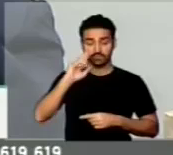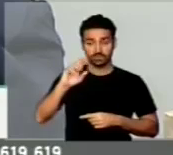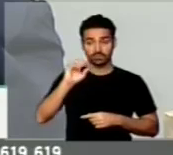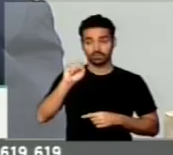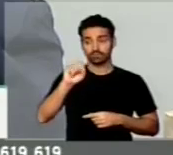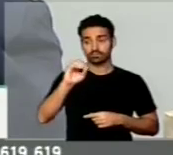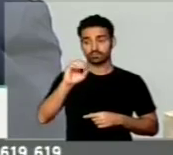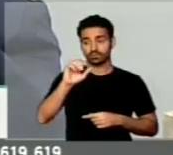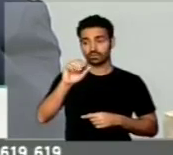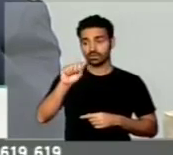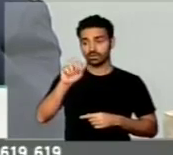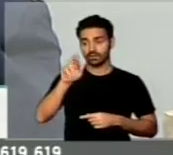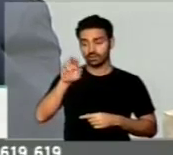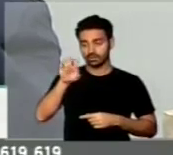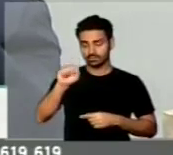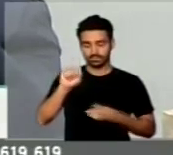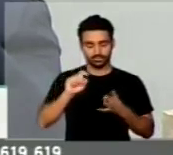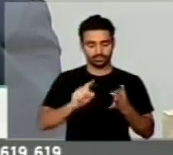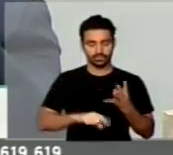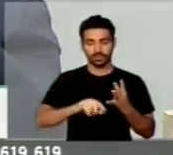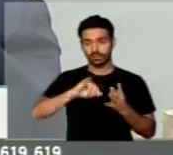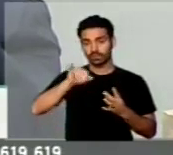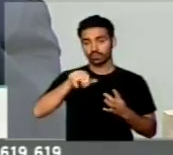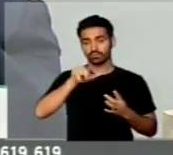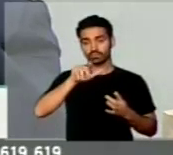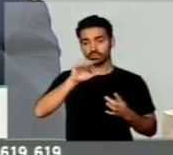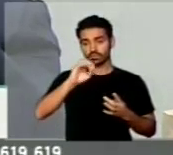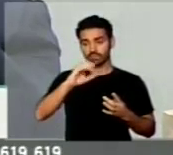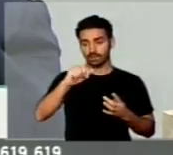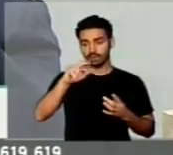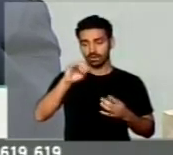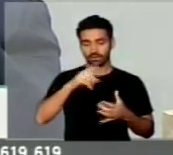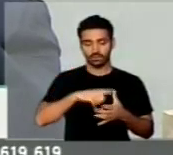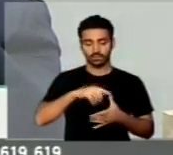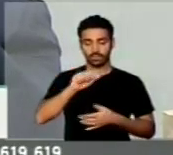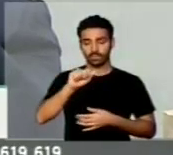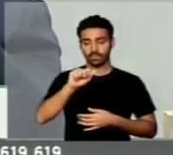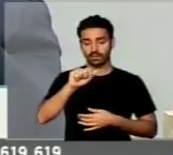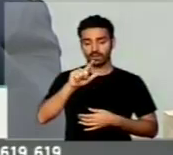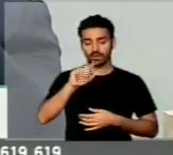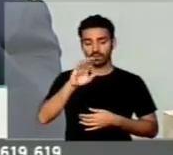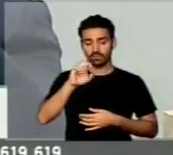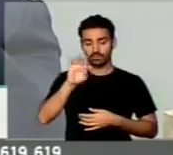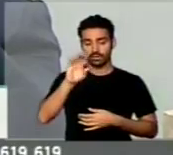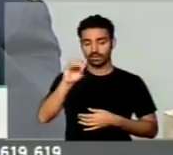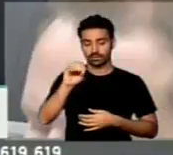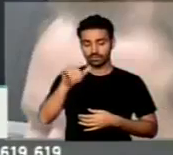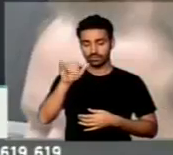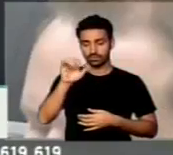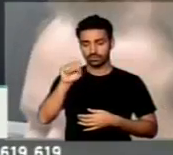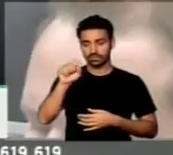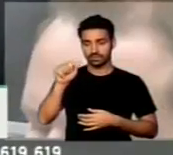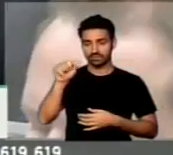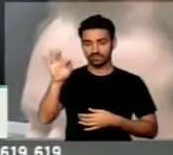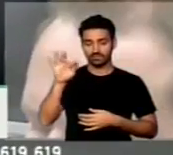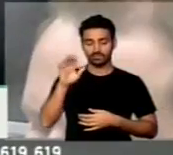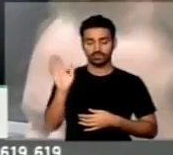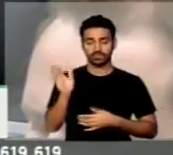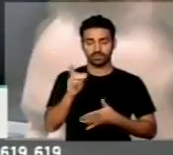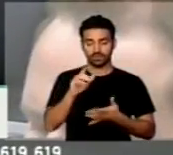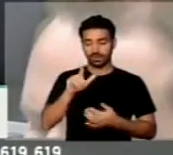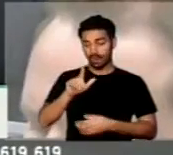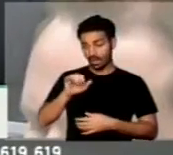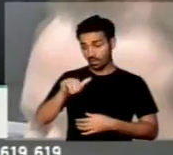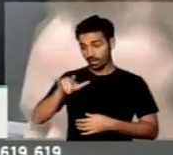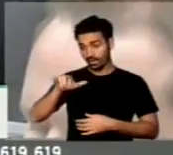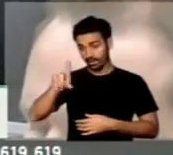Soares, o senhor Júlio Camargo, o senhor Alberto Youssef, que são delatores, o senhor Leonardo Meirelles,